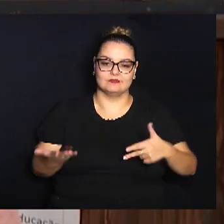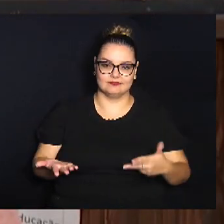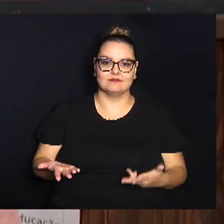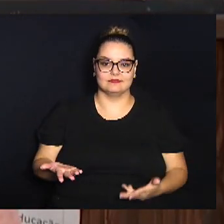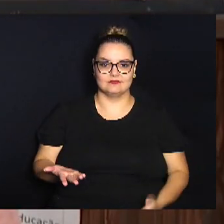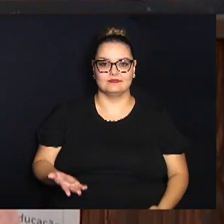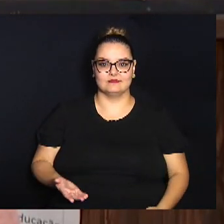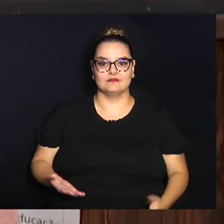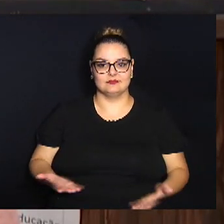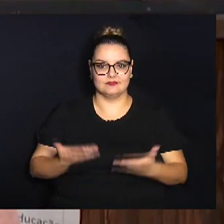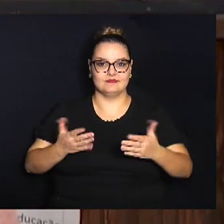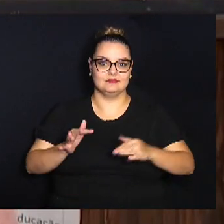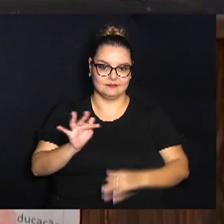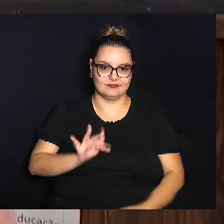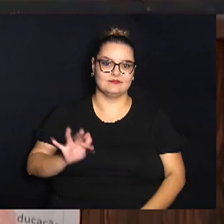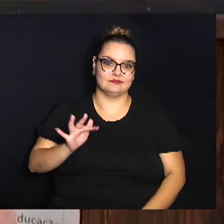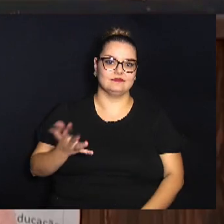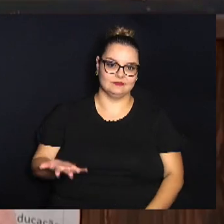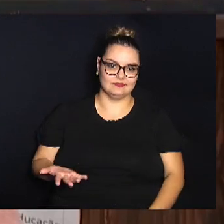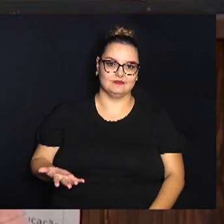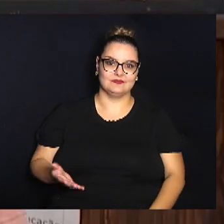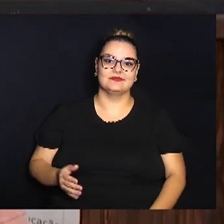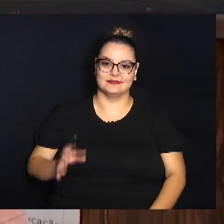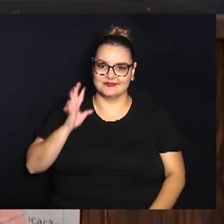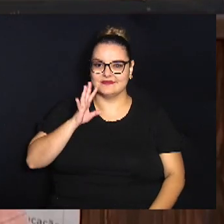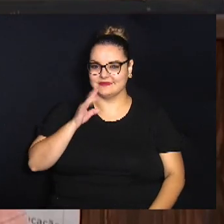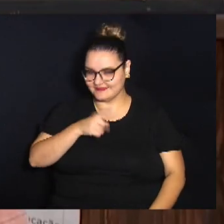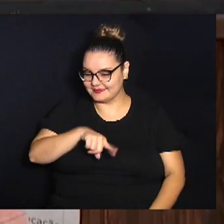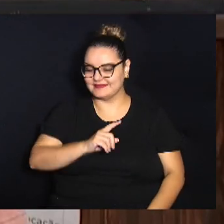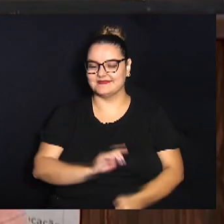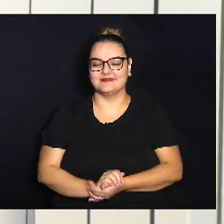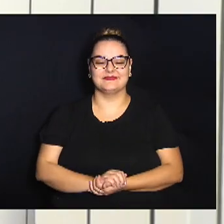e dar uma formação bacana pra caramba para eles.